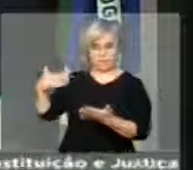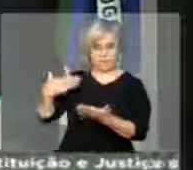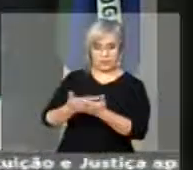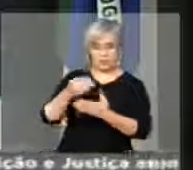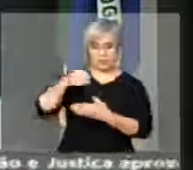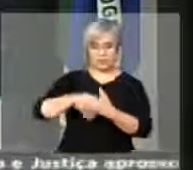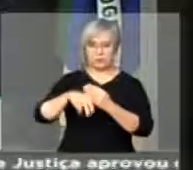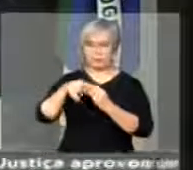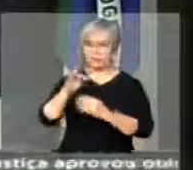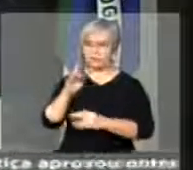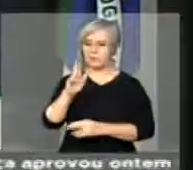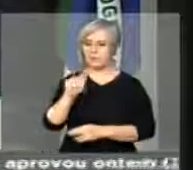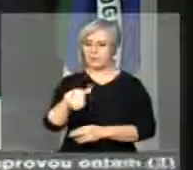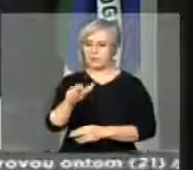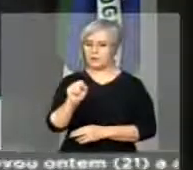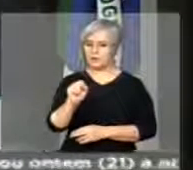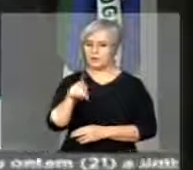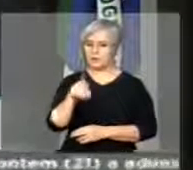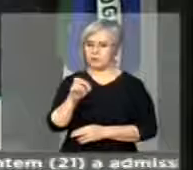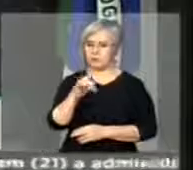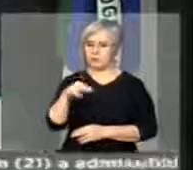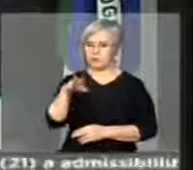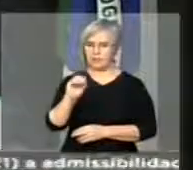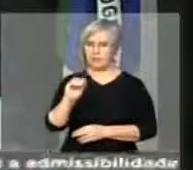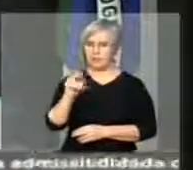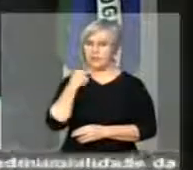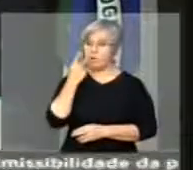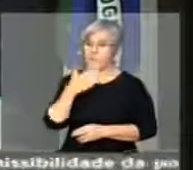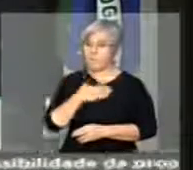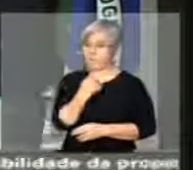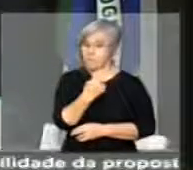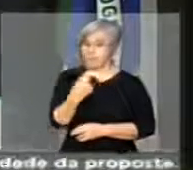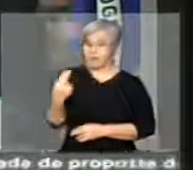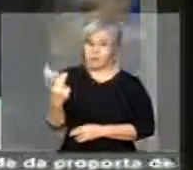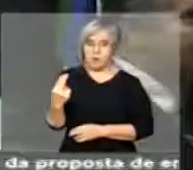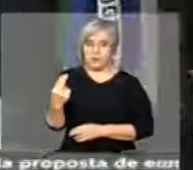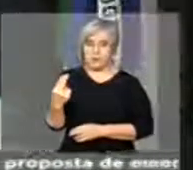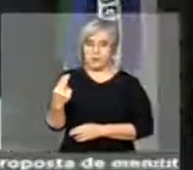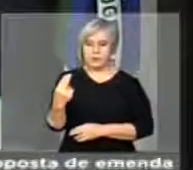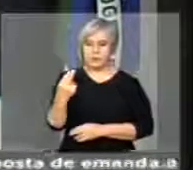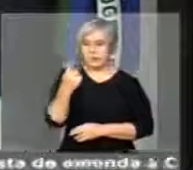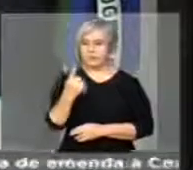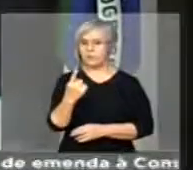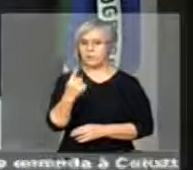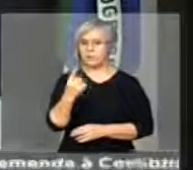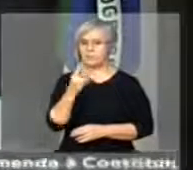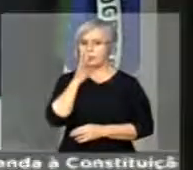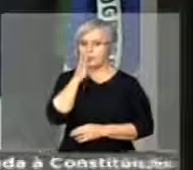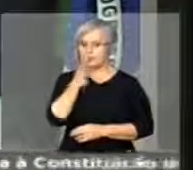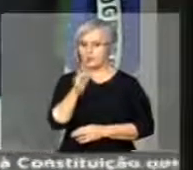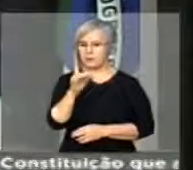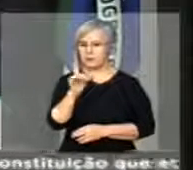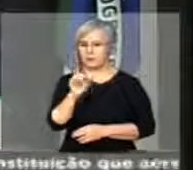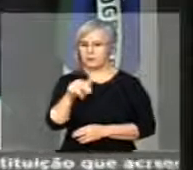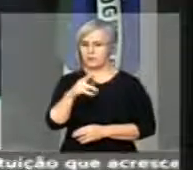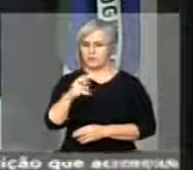Transpetro, envolve meu nome numa denúncia sem pé nem cabeça,